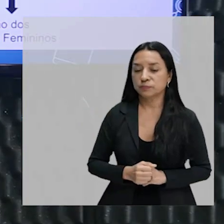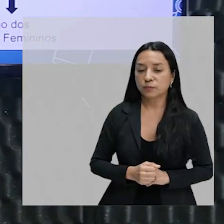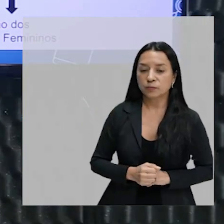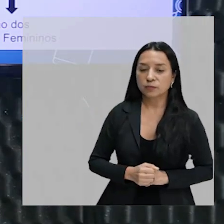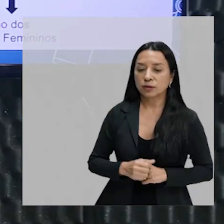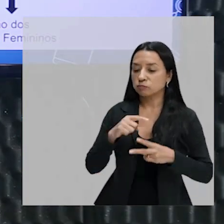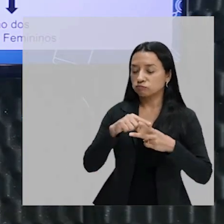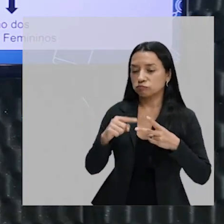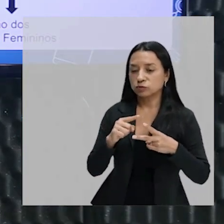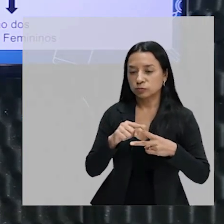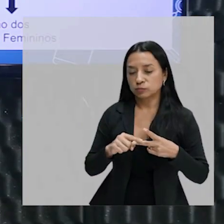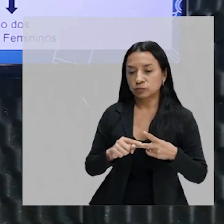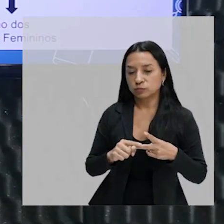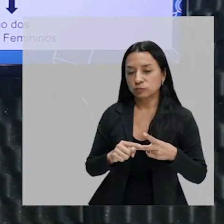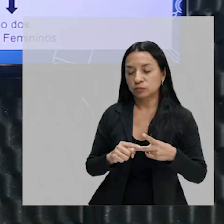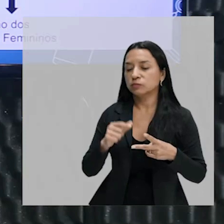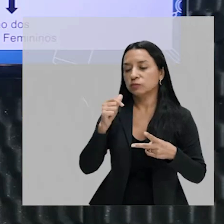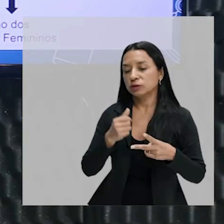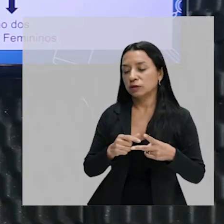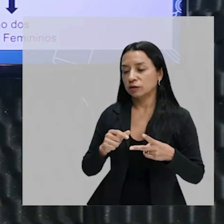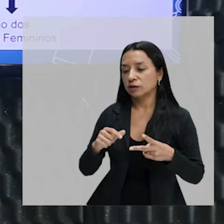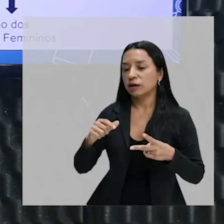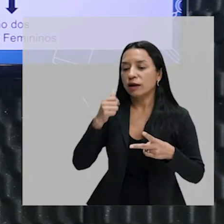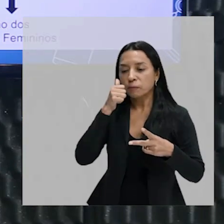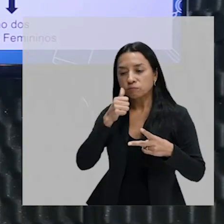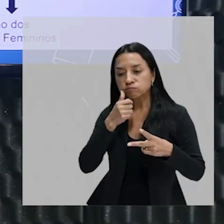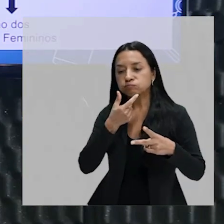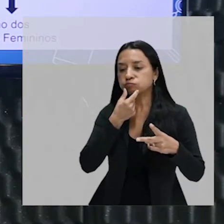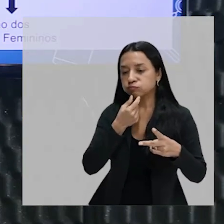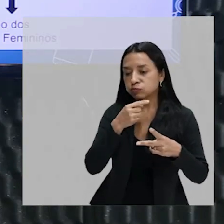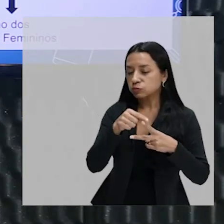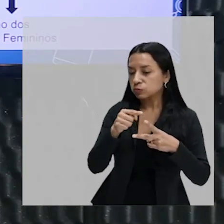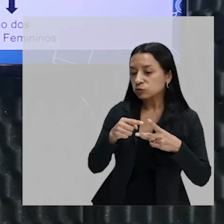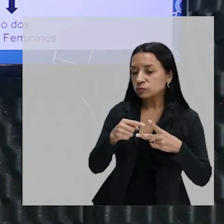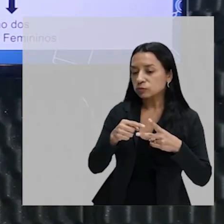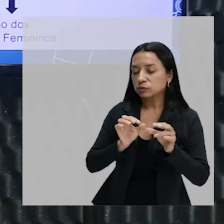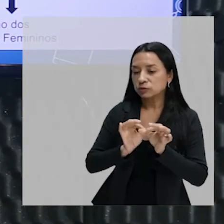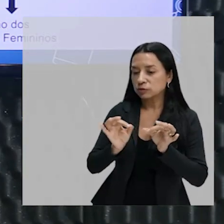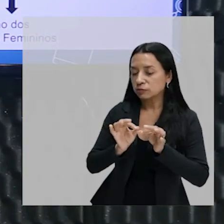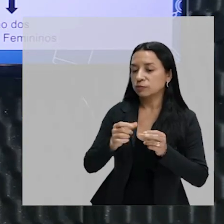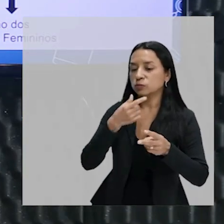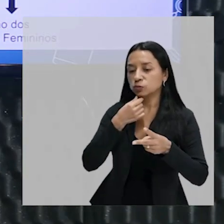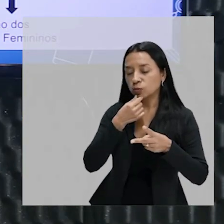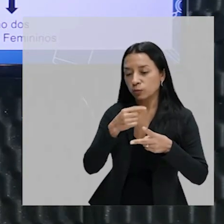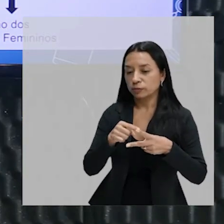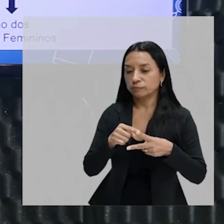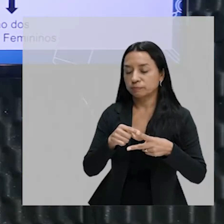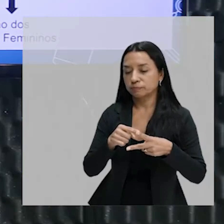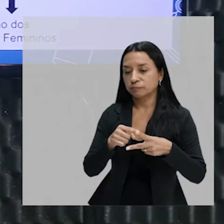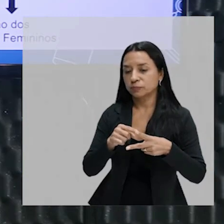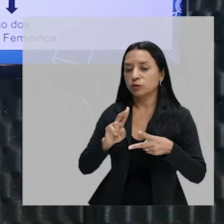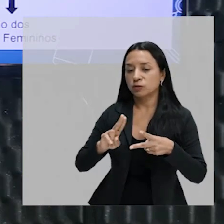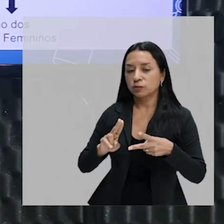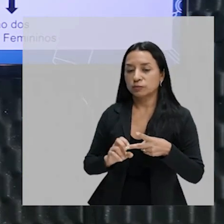ser dividida em dois tipos como eu tenho um gameta masculino e gameta feminino na formação do gameta masculino a gente